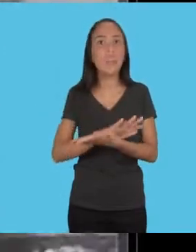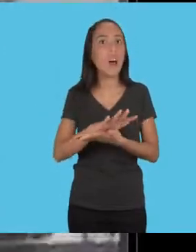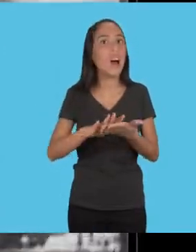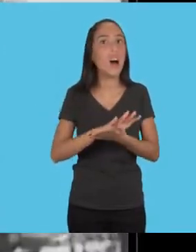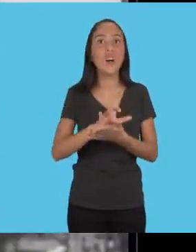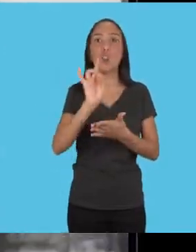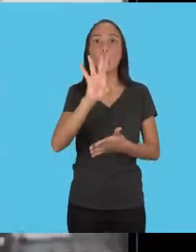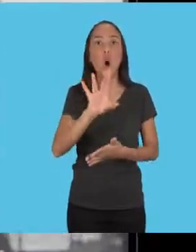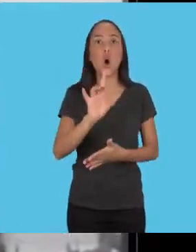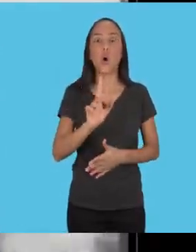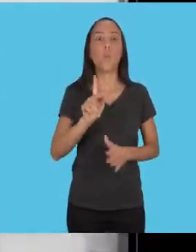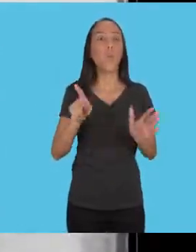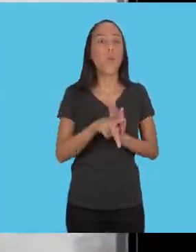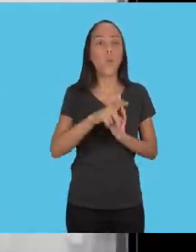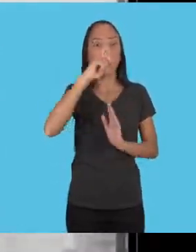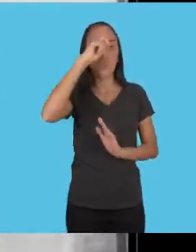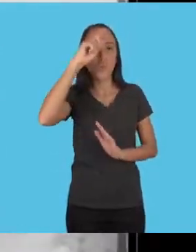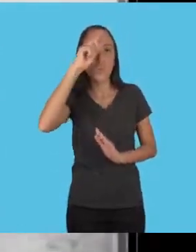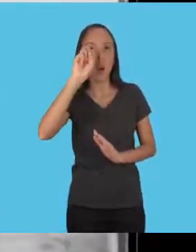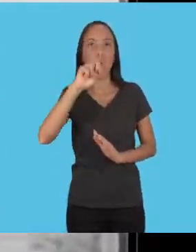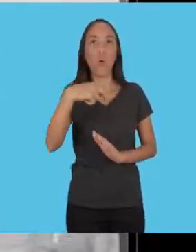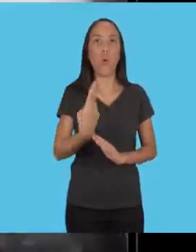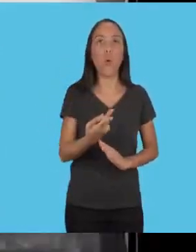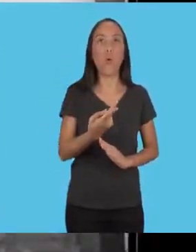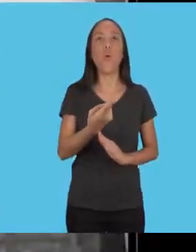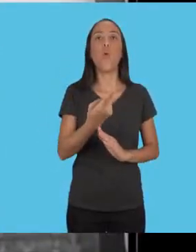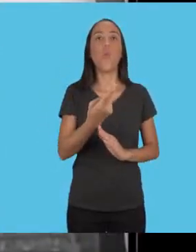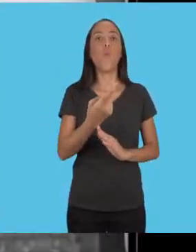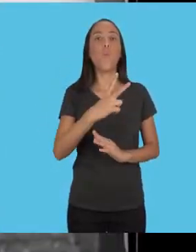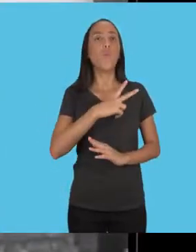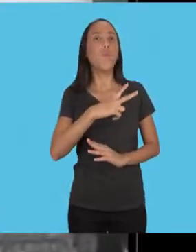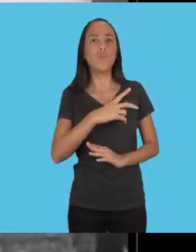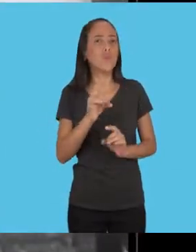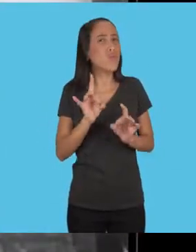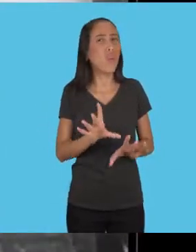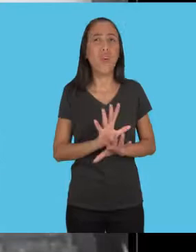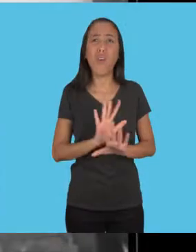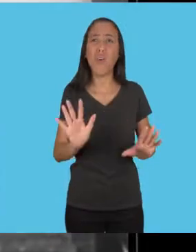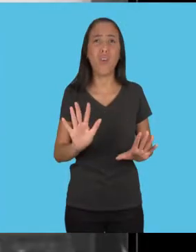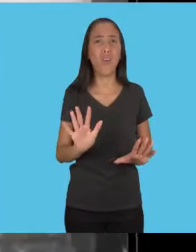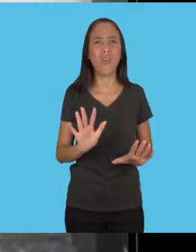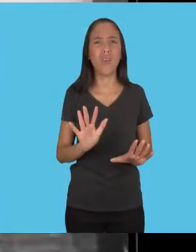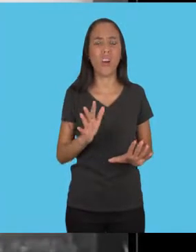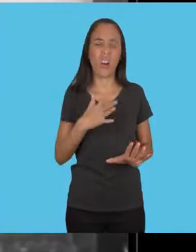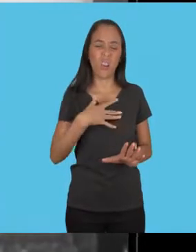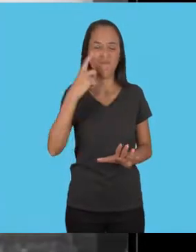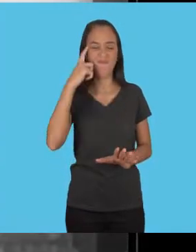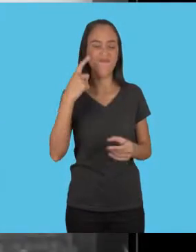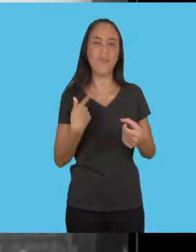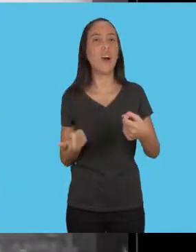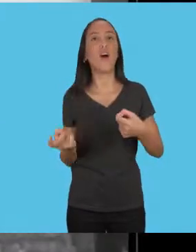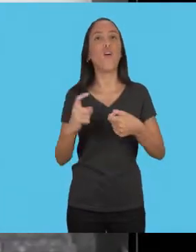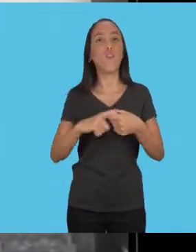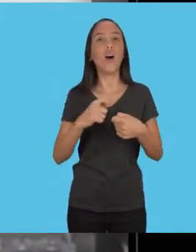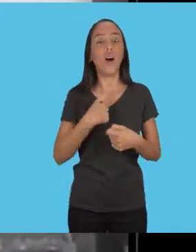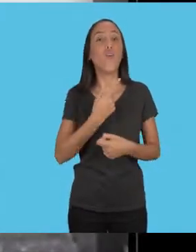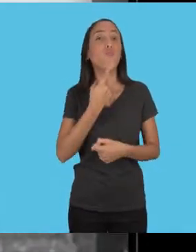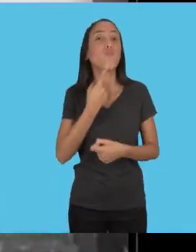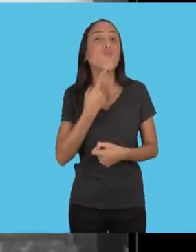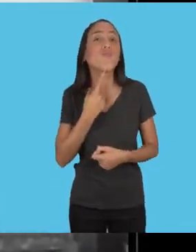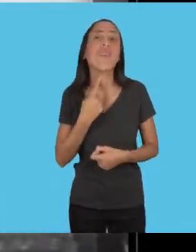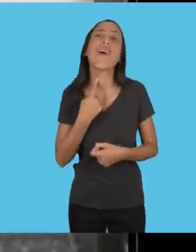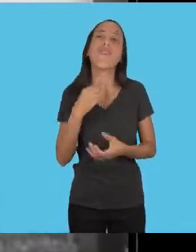clínica privada, para um grande hospital. Então eu volto. Mas eu tinha uma vontade muito grande de conhecer mais o